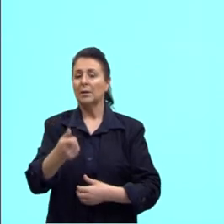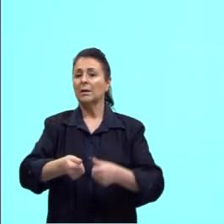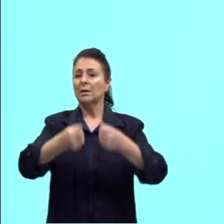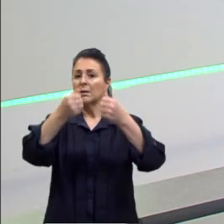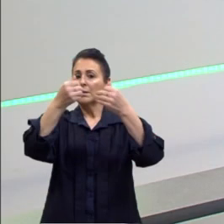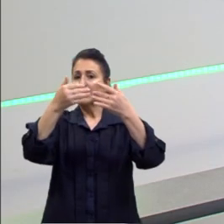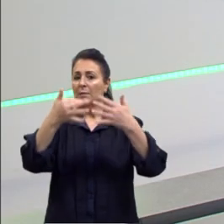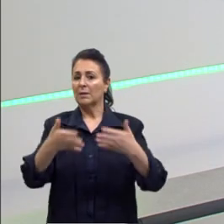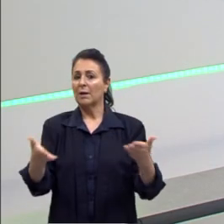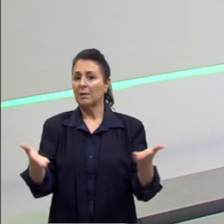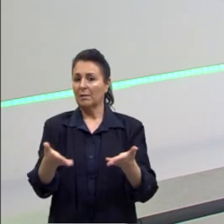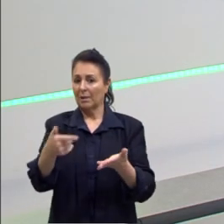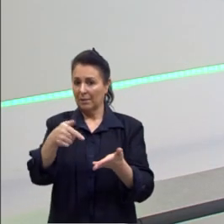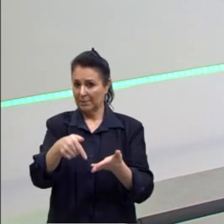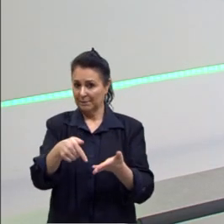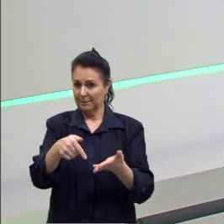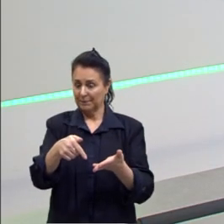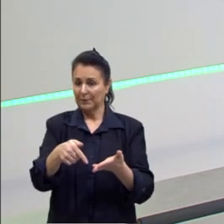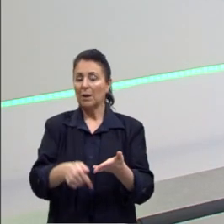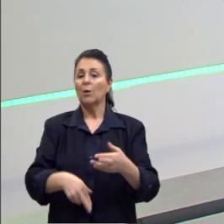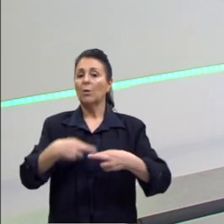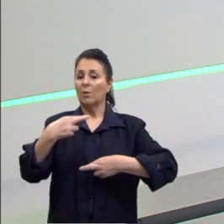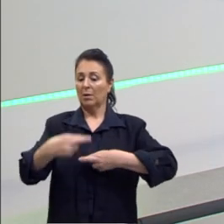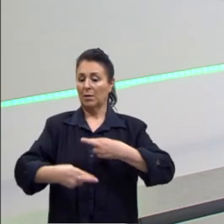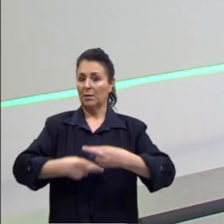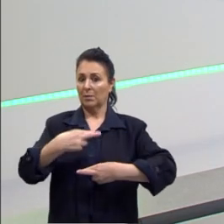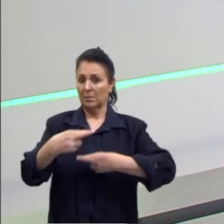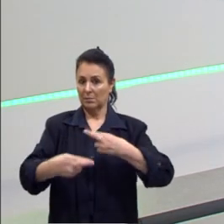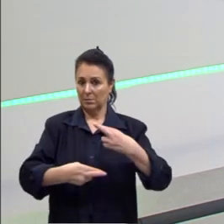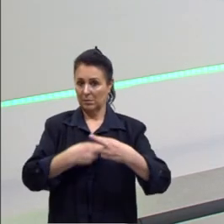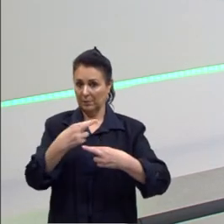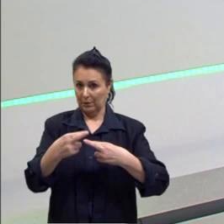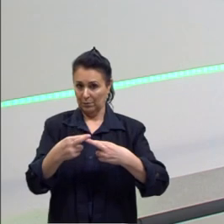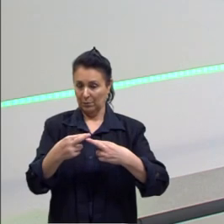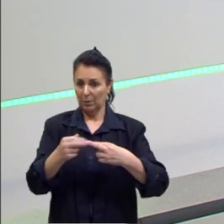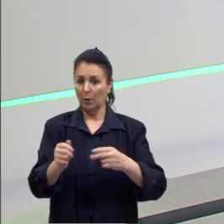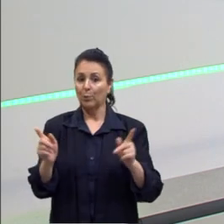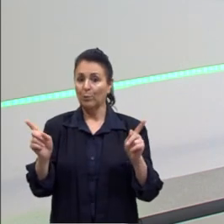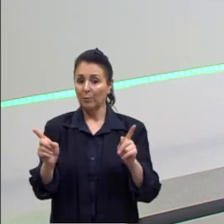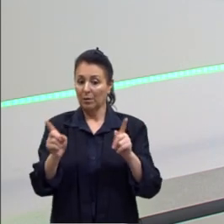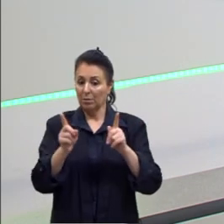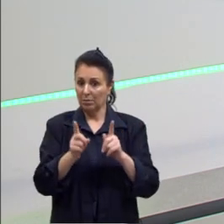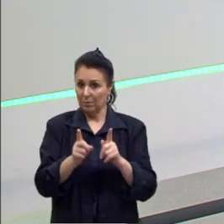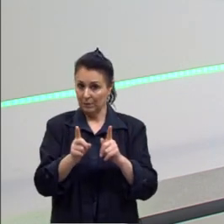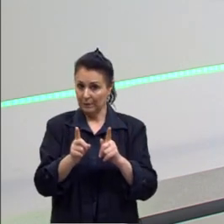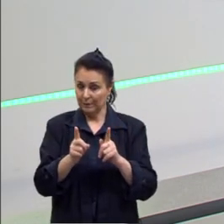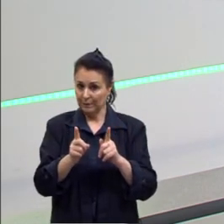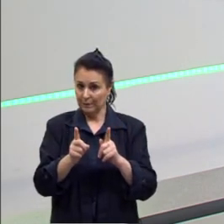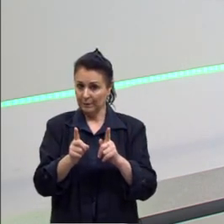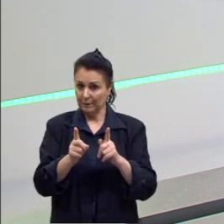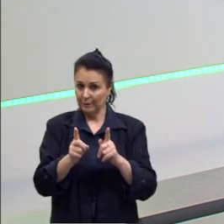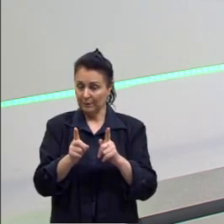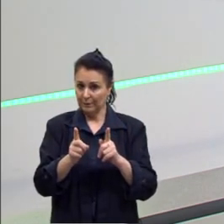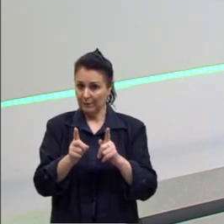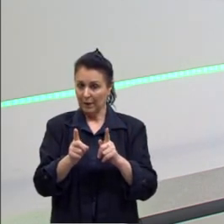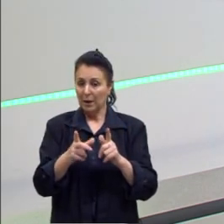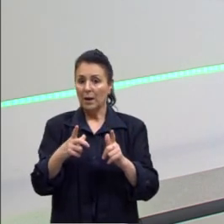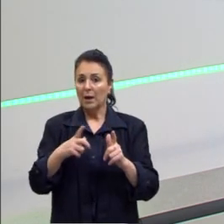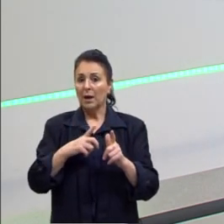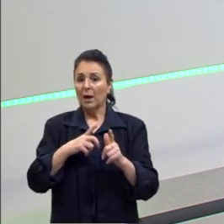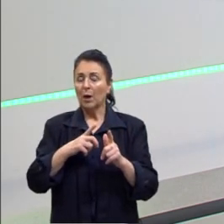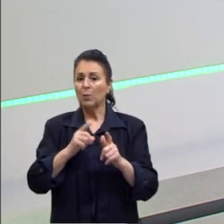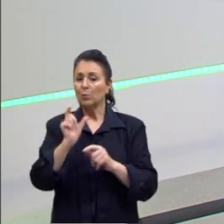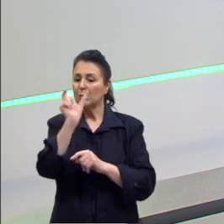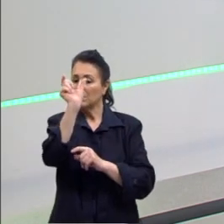falando até aqui sobre o renascimento esse recorte né esse essa